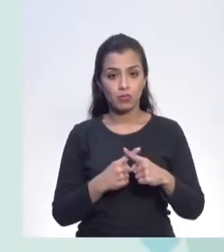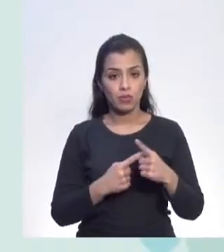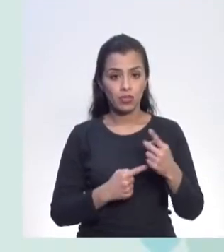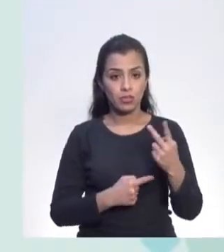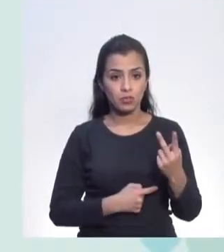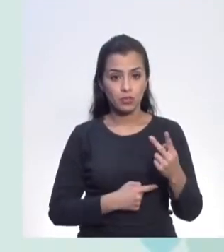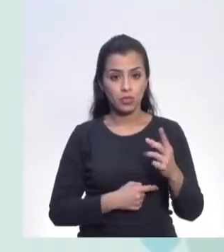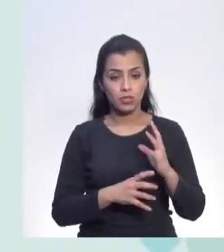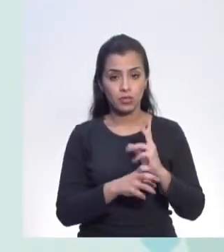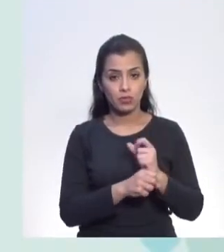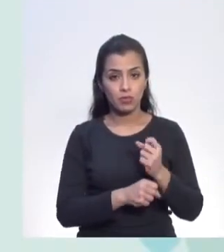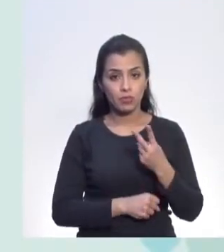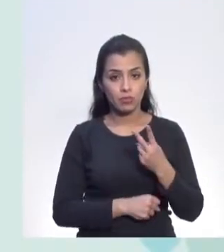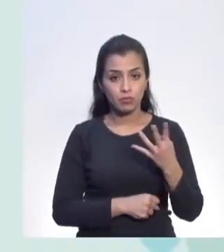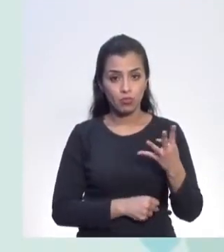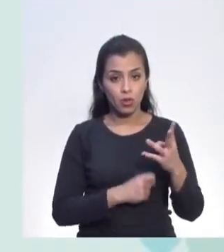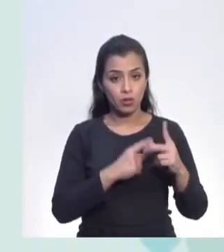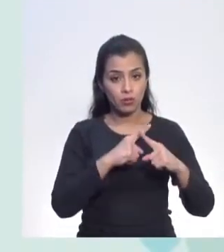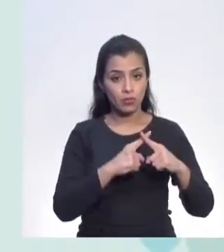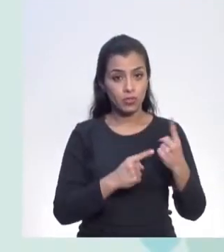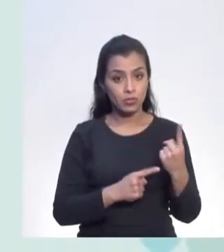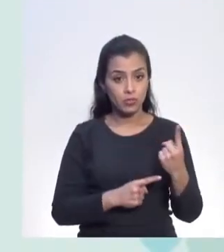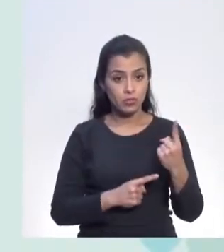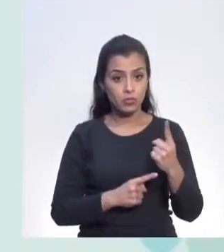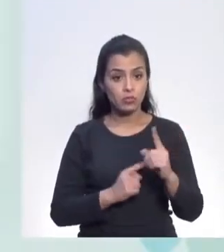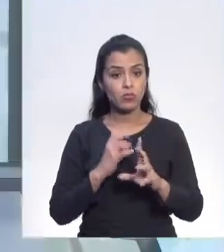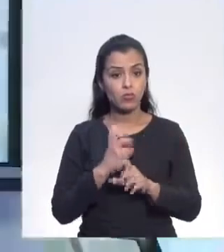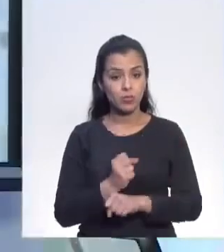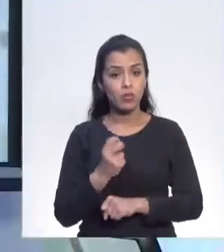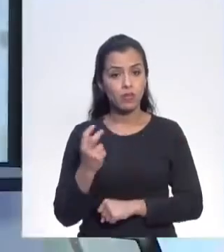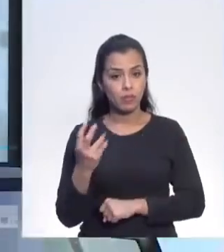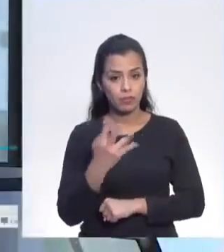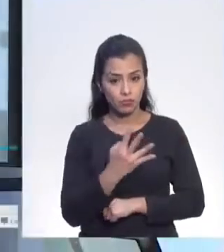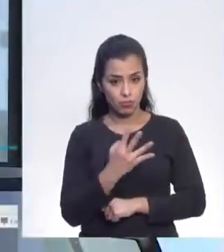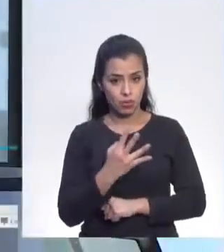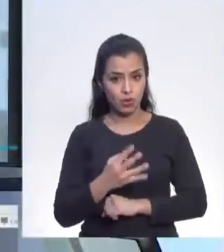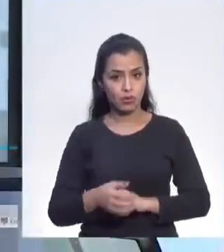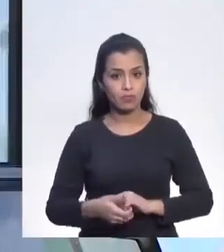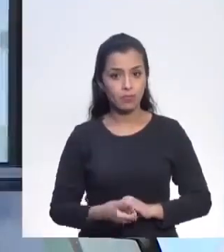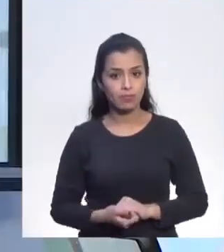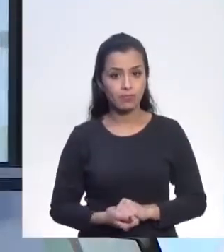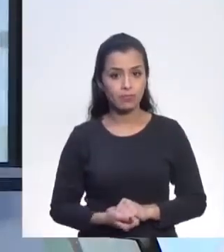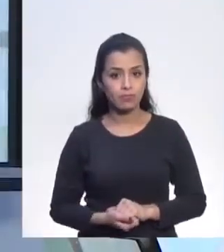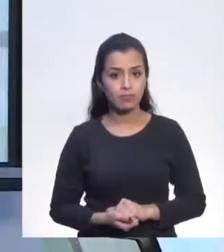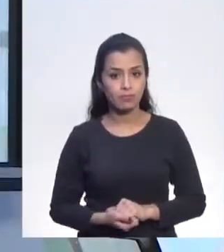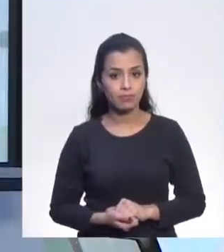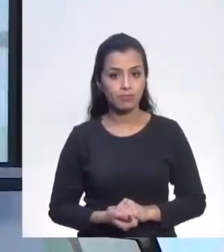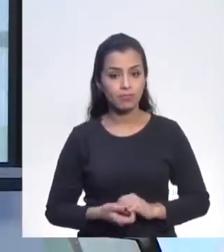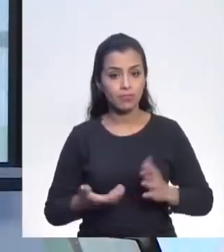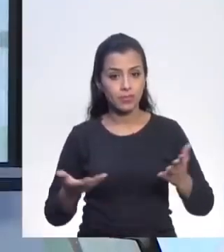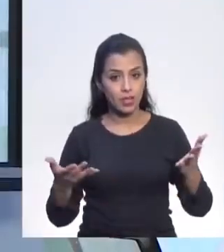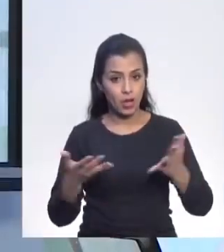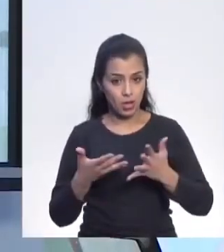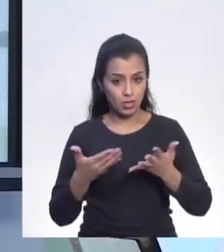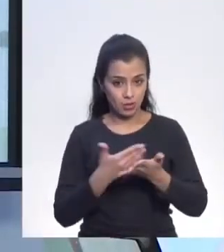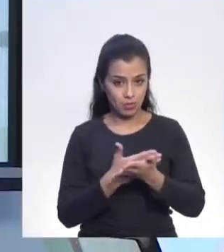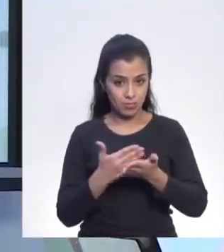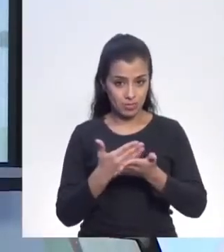24. 24 vezes 1, 24 anagramas. Muito bem. Vamos começar a